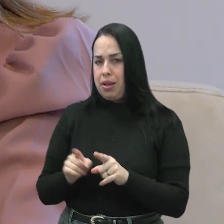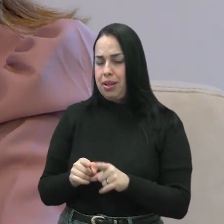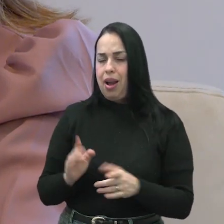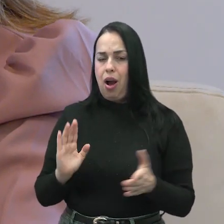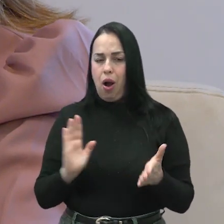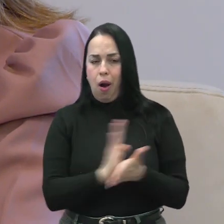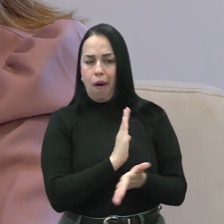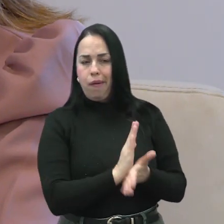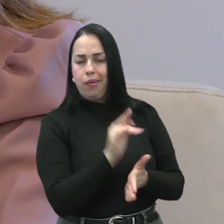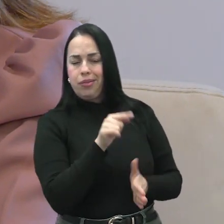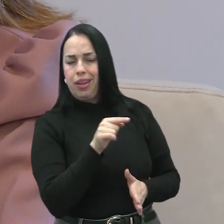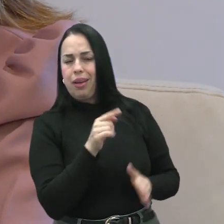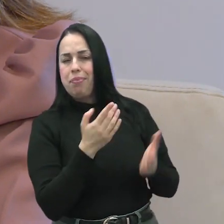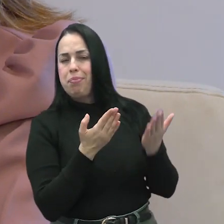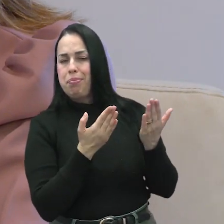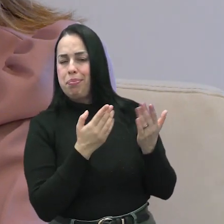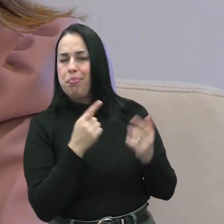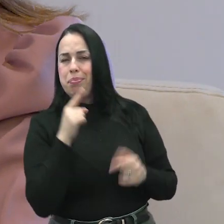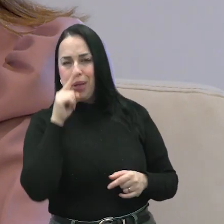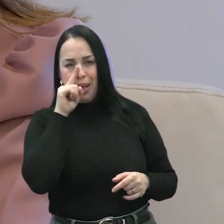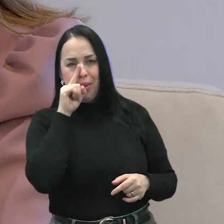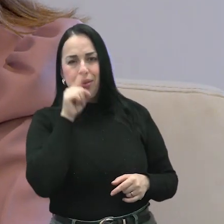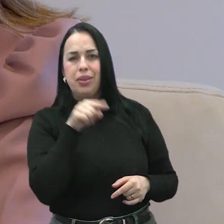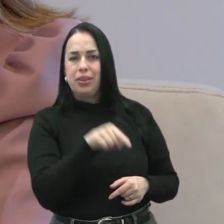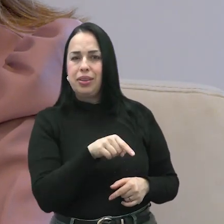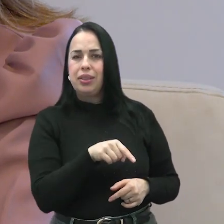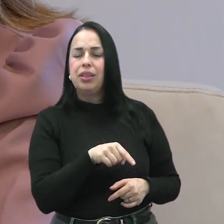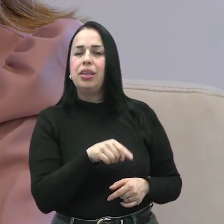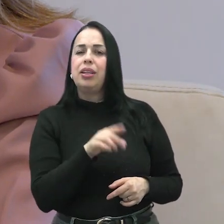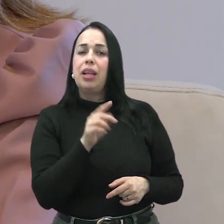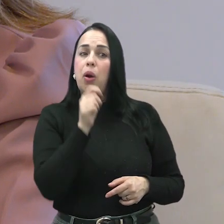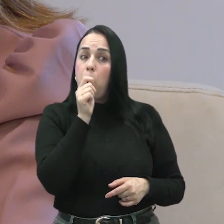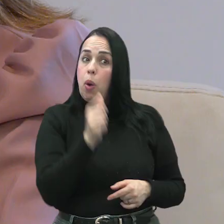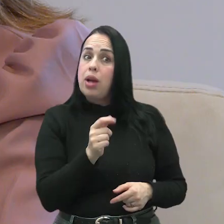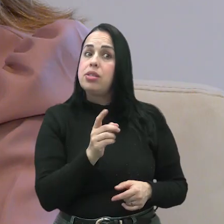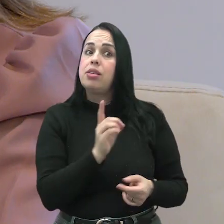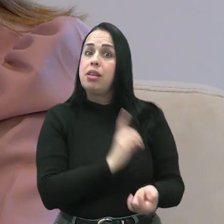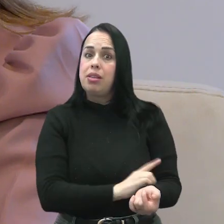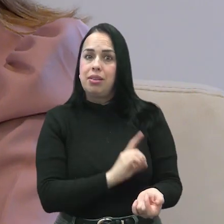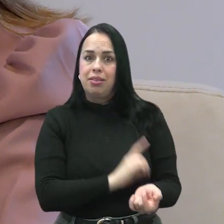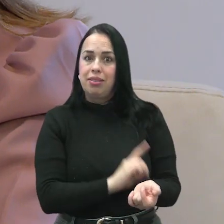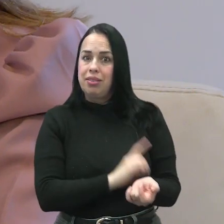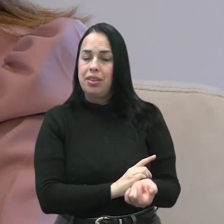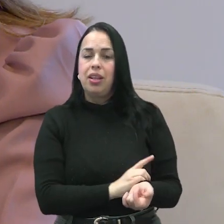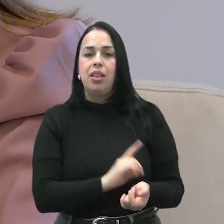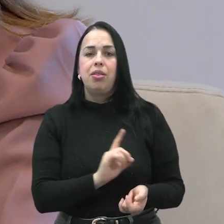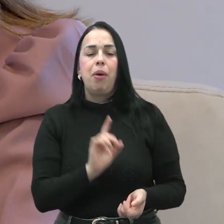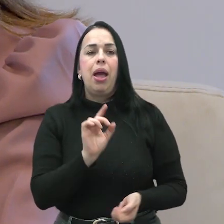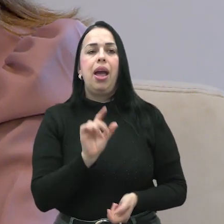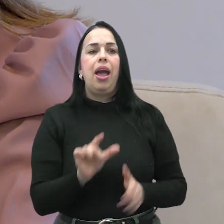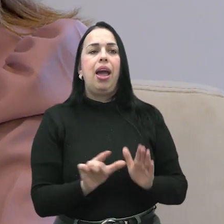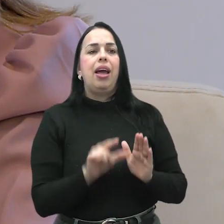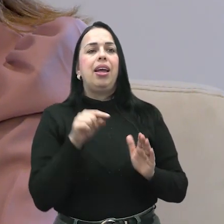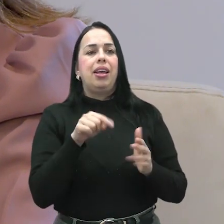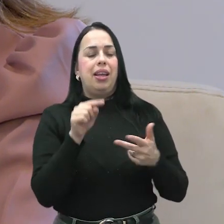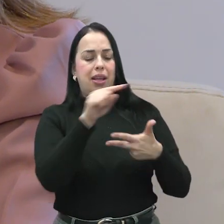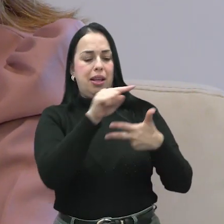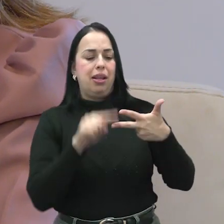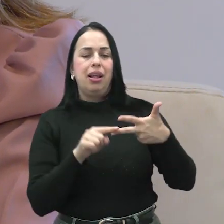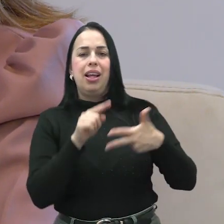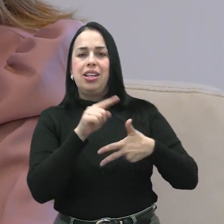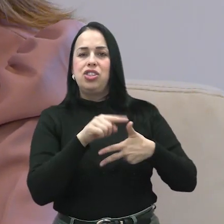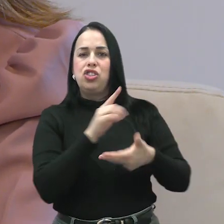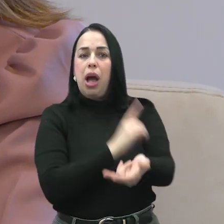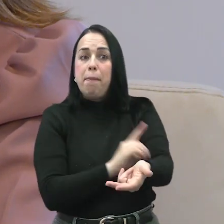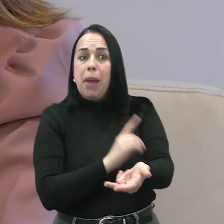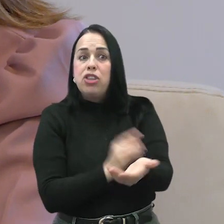cedo, mas também existem aqueles pacientes que estão em risco, né? Existe, por exemplo, uma entidade chamada de pré-diabetes, que é importante falar que não é uma pré-doença. Na verdade, ela